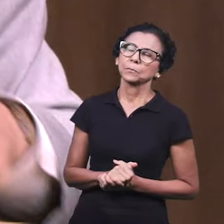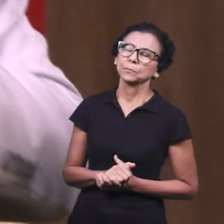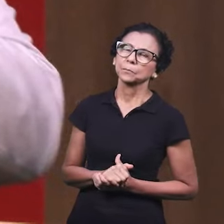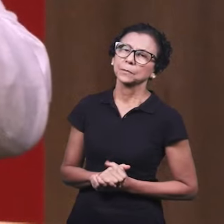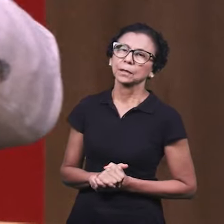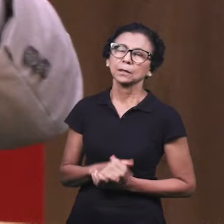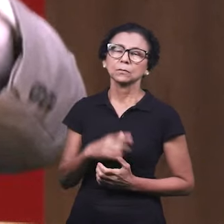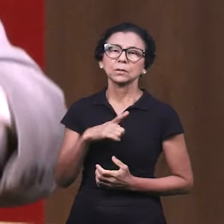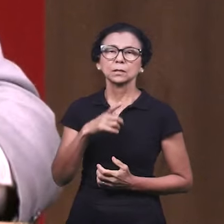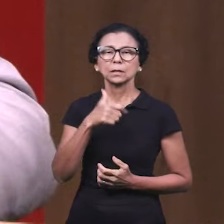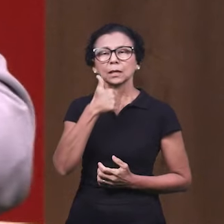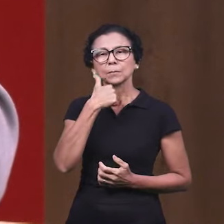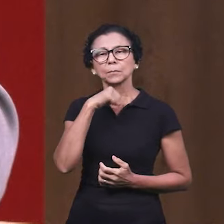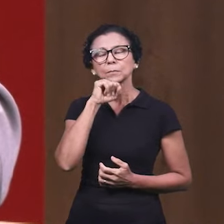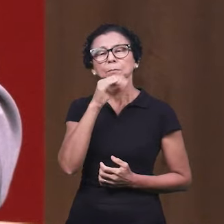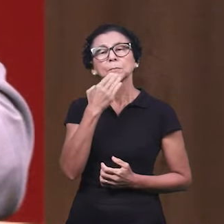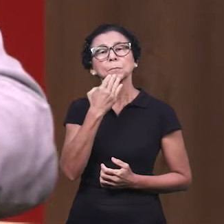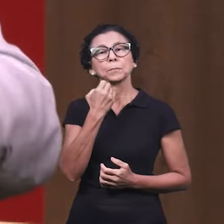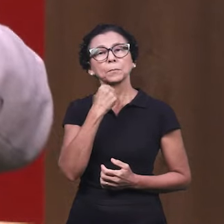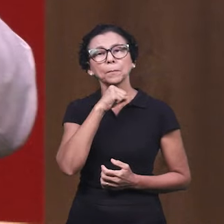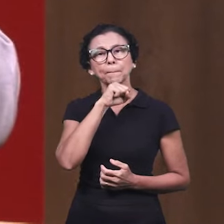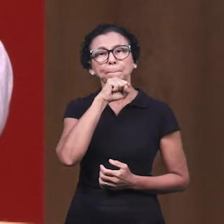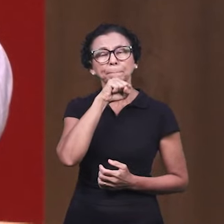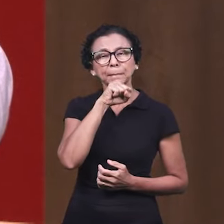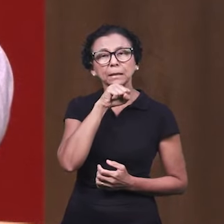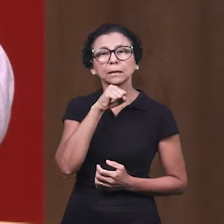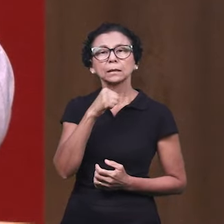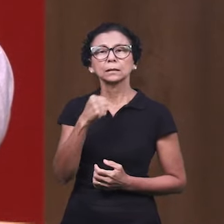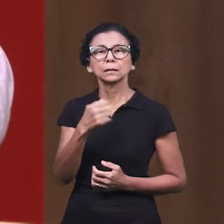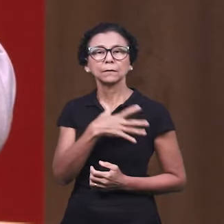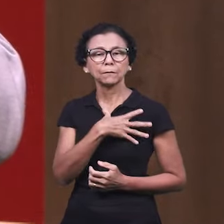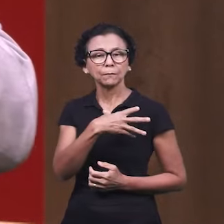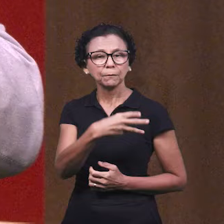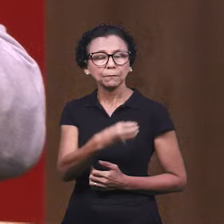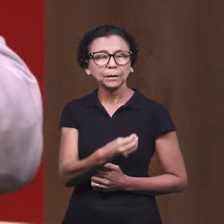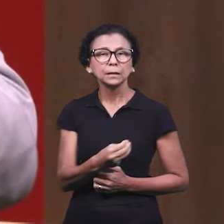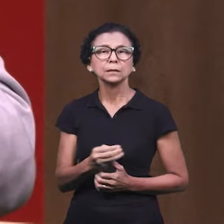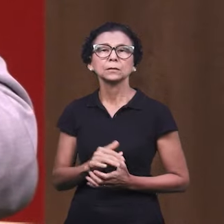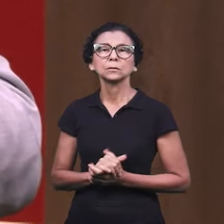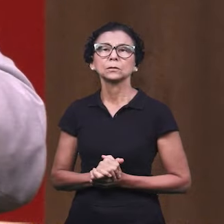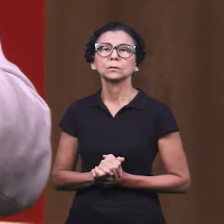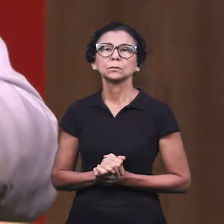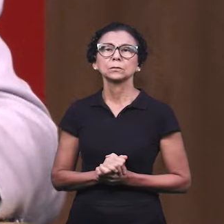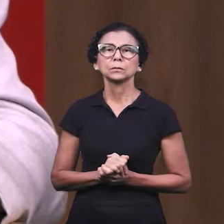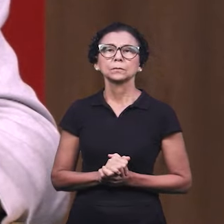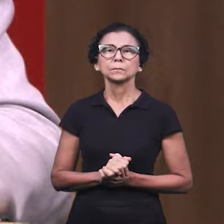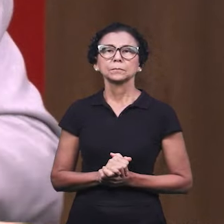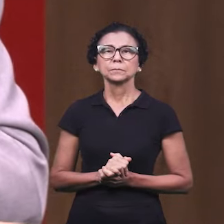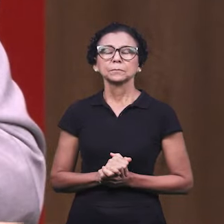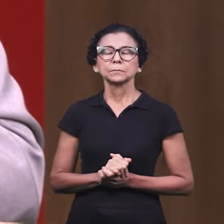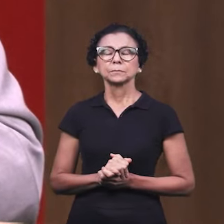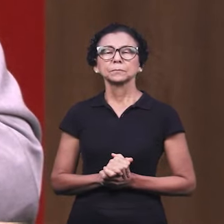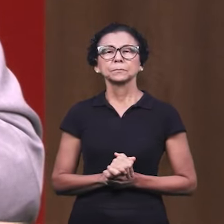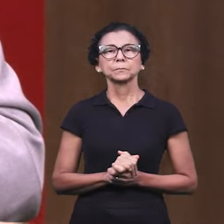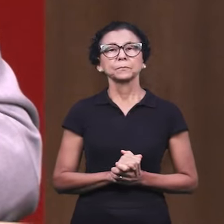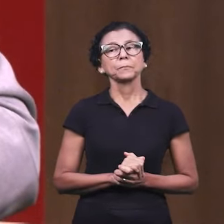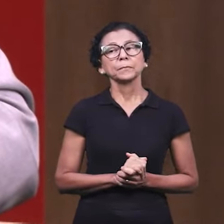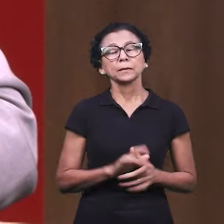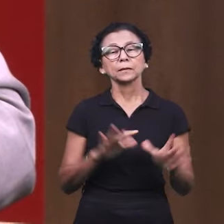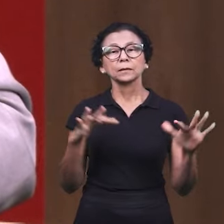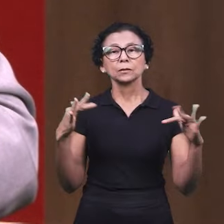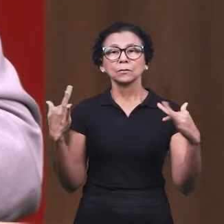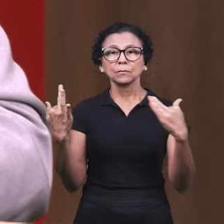um limite né como um terreno de paz de segurança de